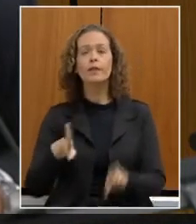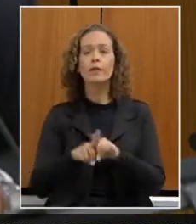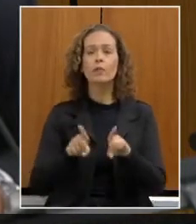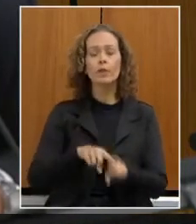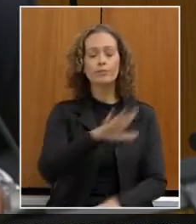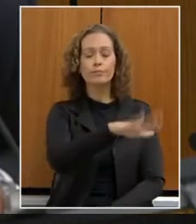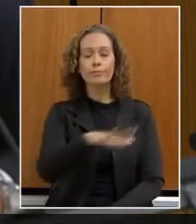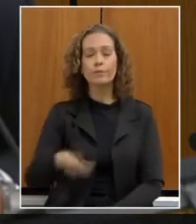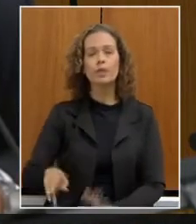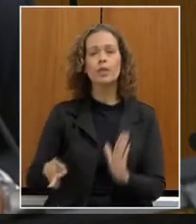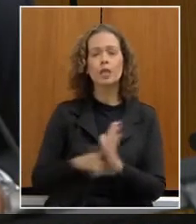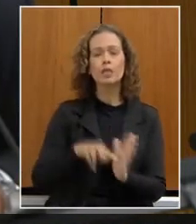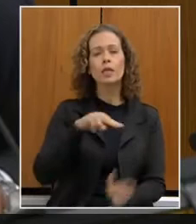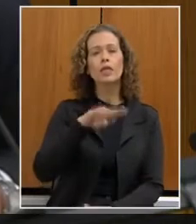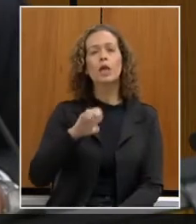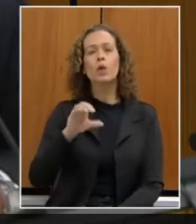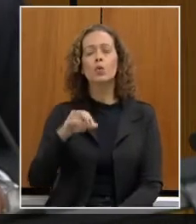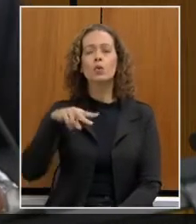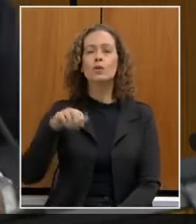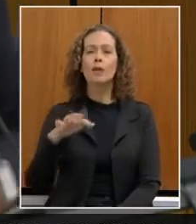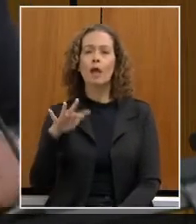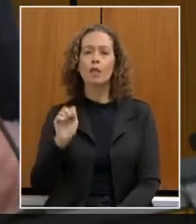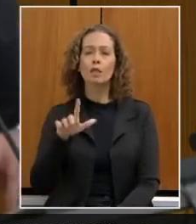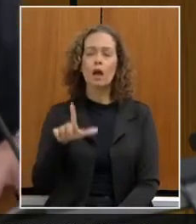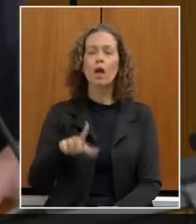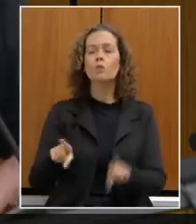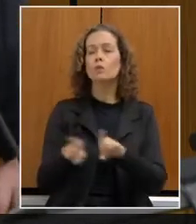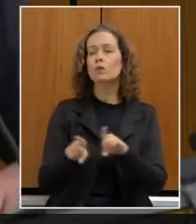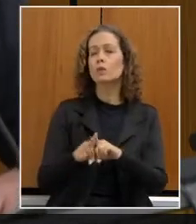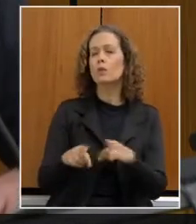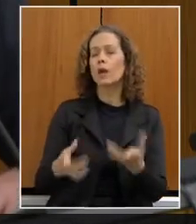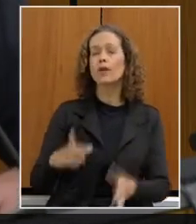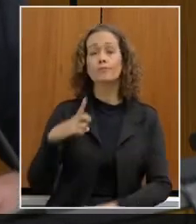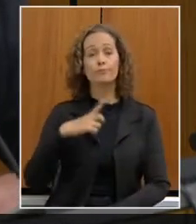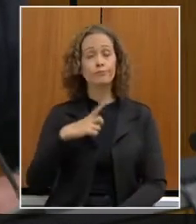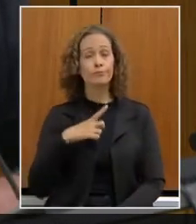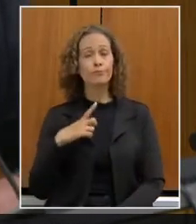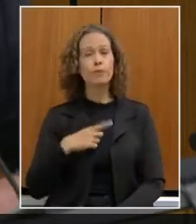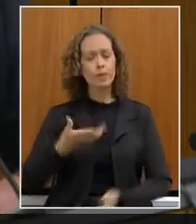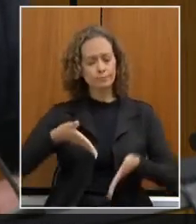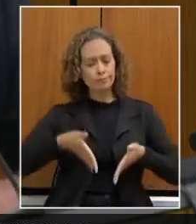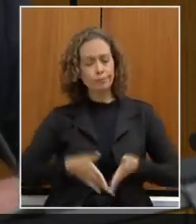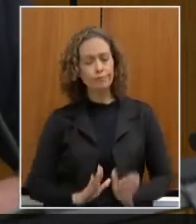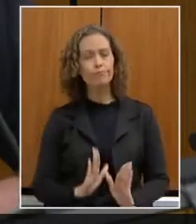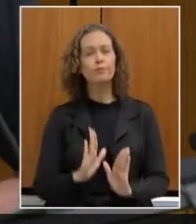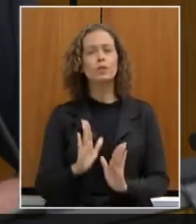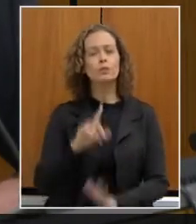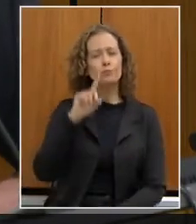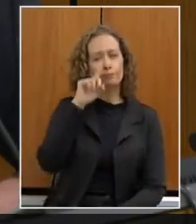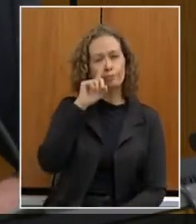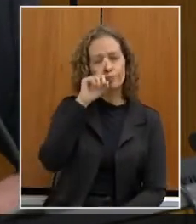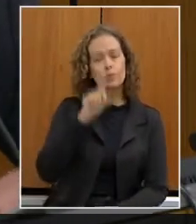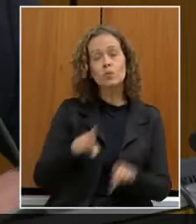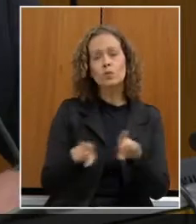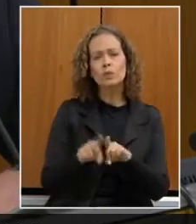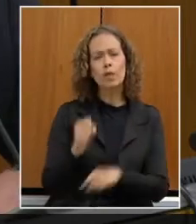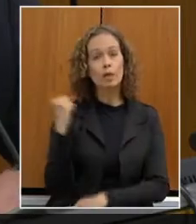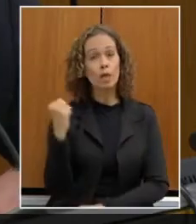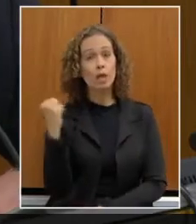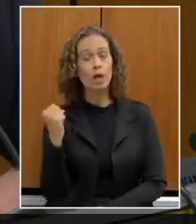UTI neonatal. Temos que a maternidade de alto risco dê a sua UTI, a sua UCI,